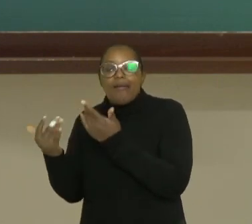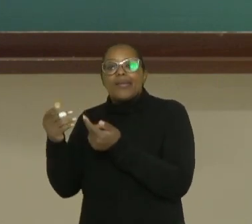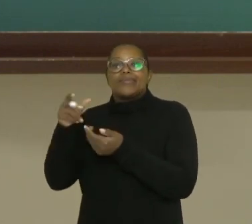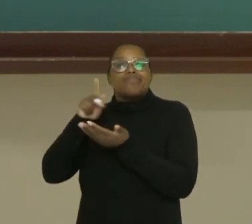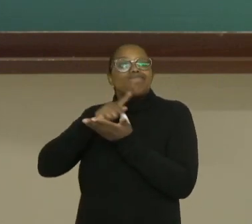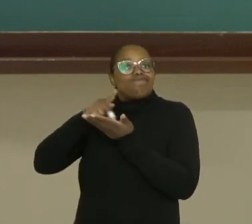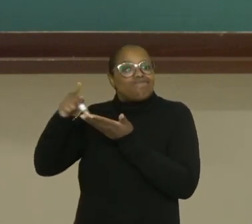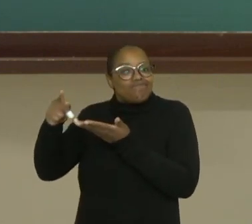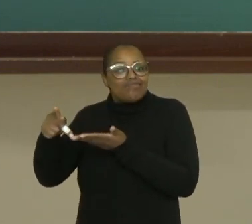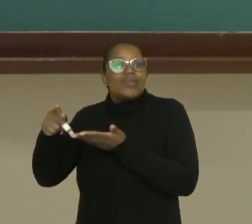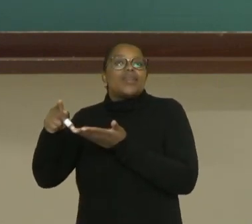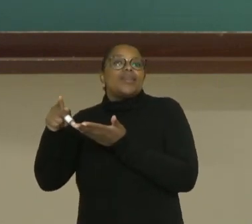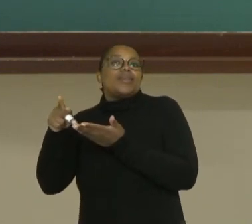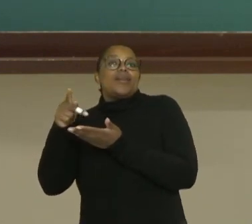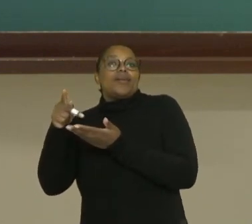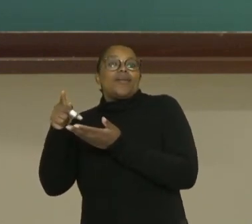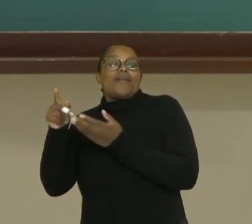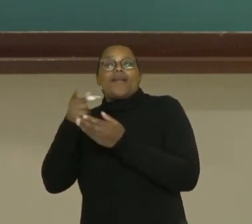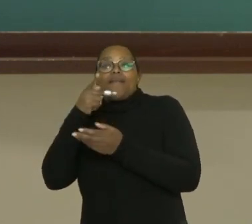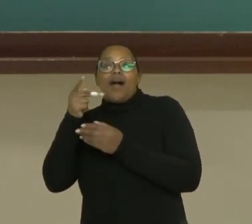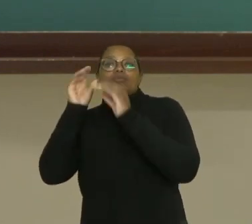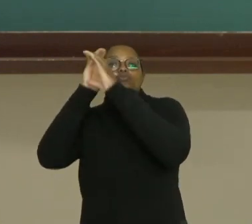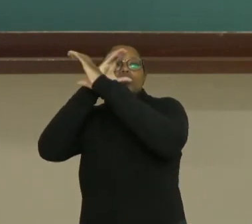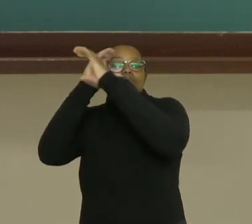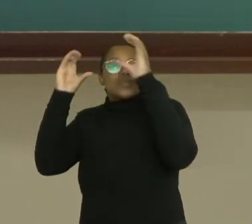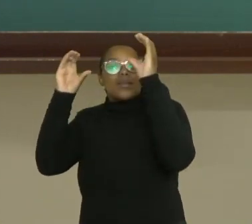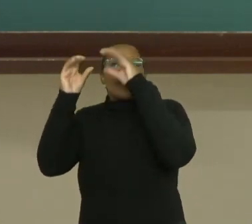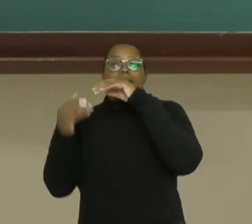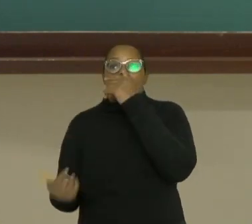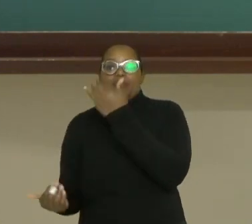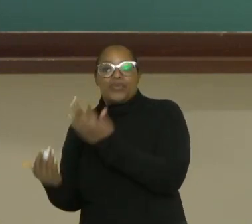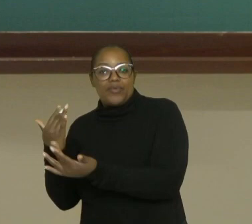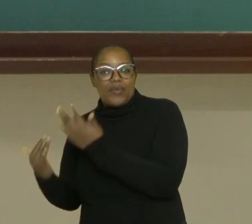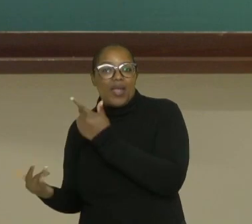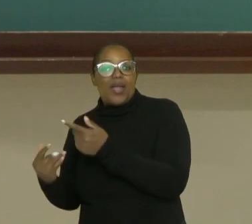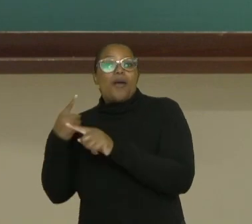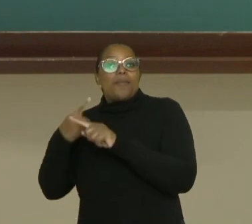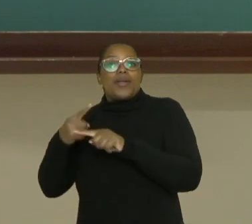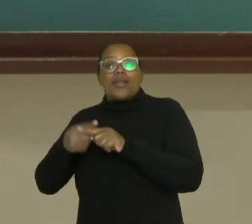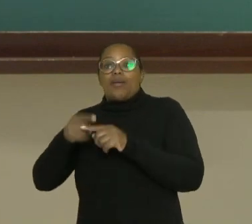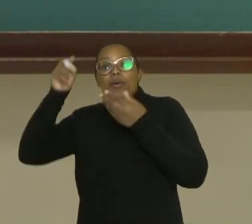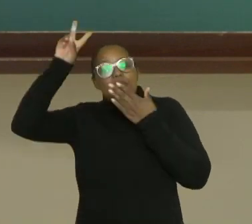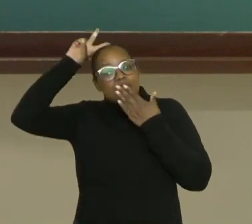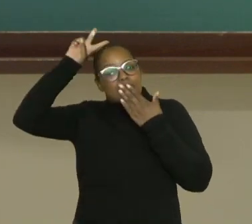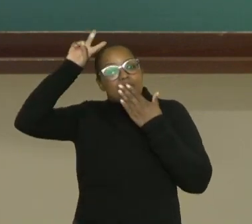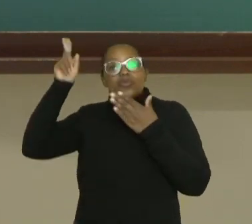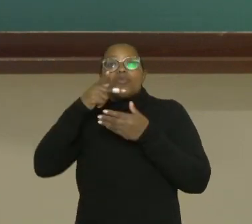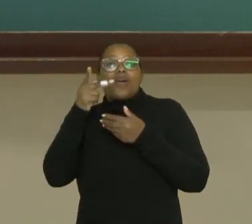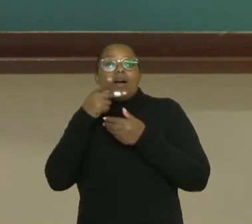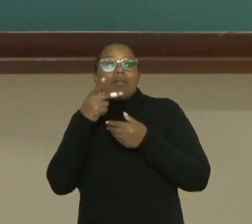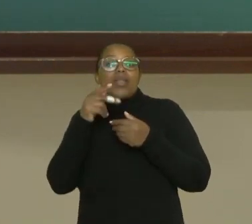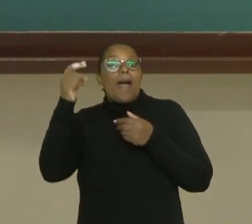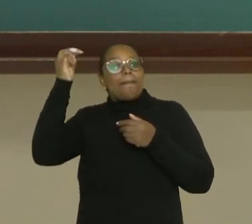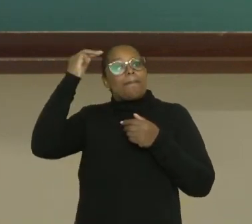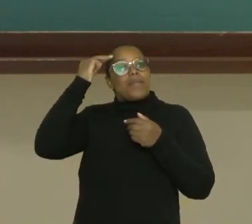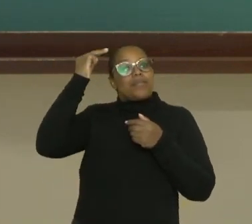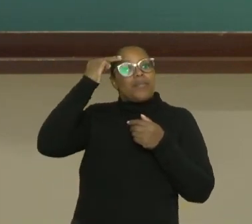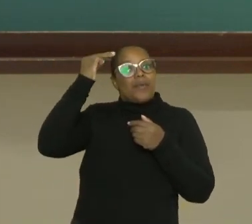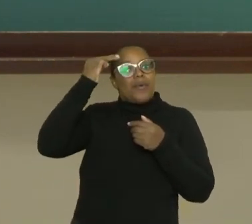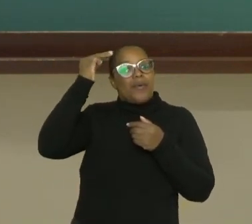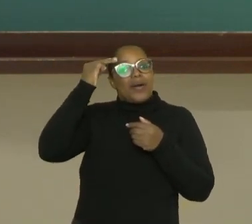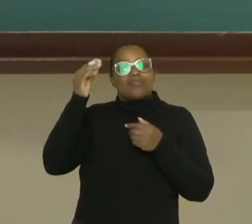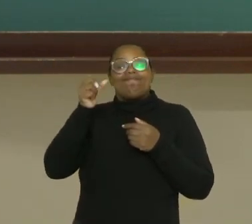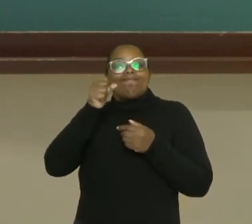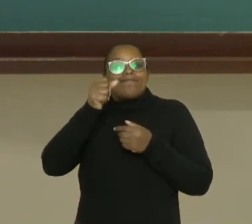forma como eles vivem, com seus irmãos, com a natureza e com a memória dos ancestrais. E eles, por isso, querem